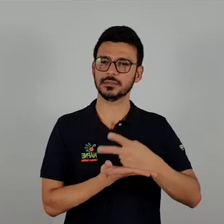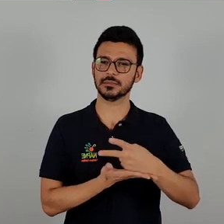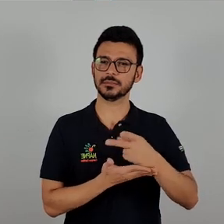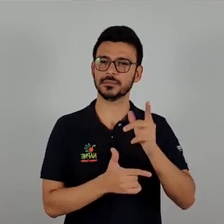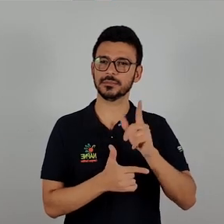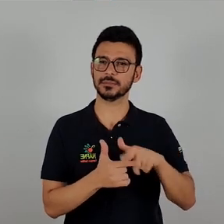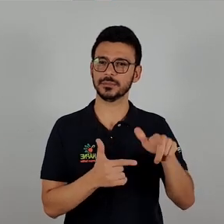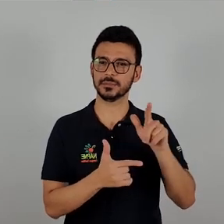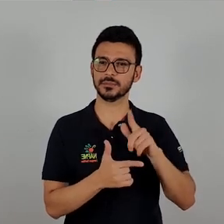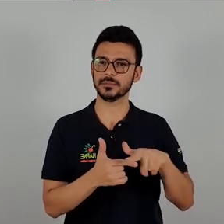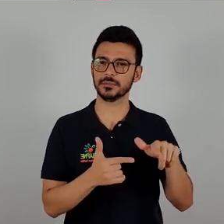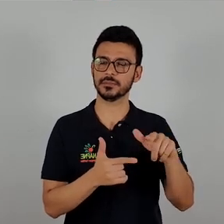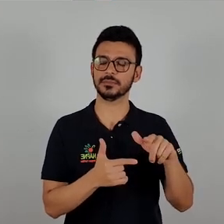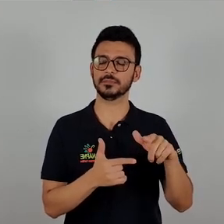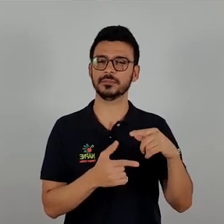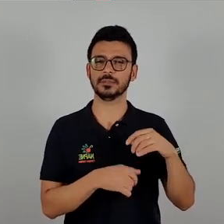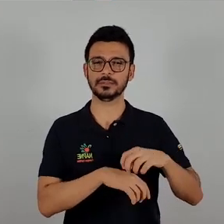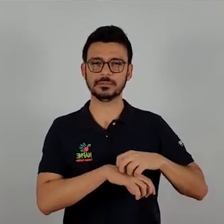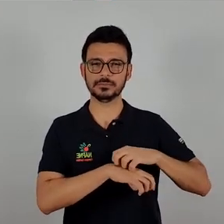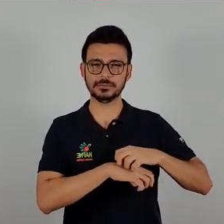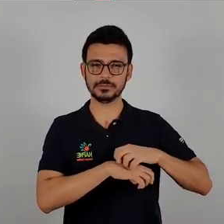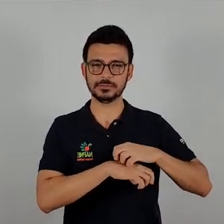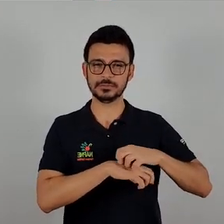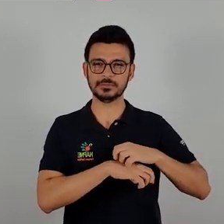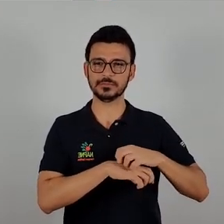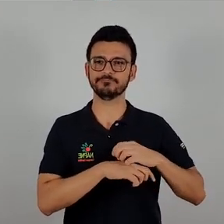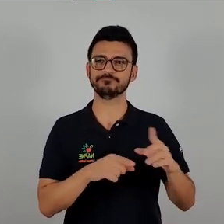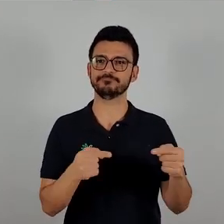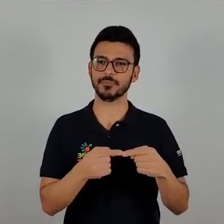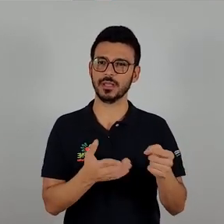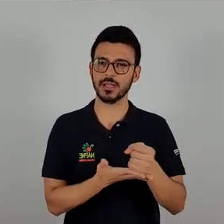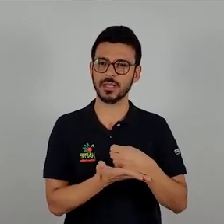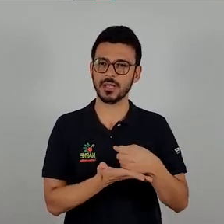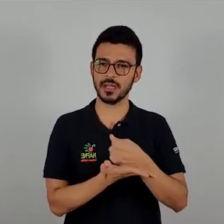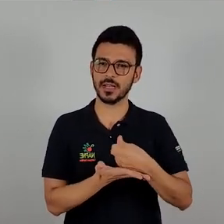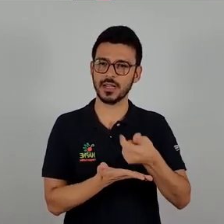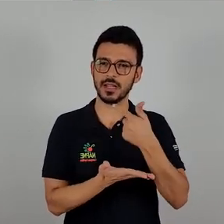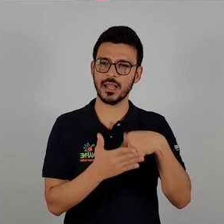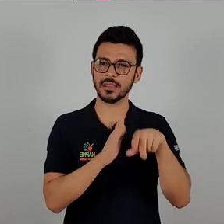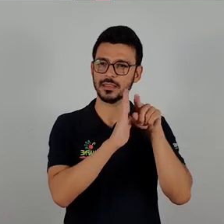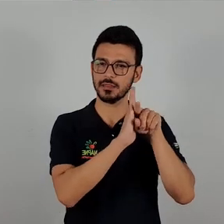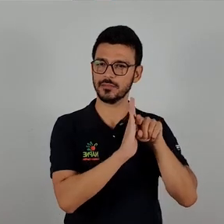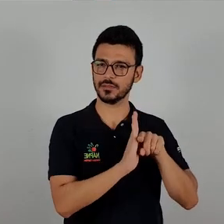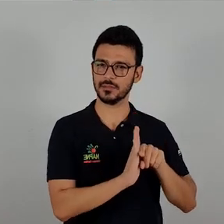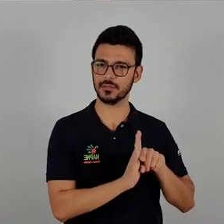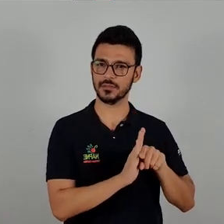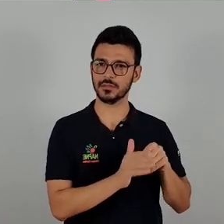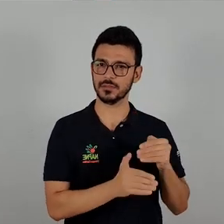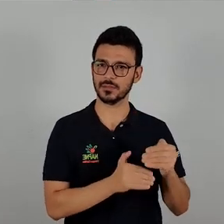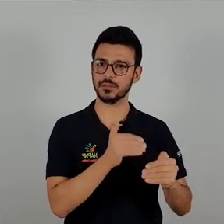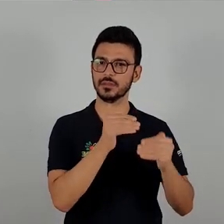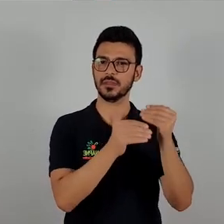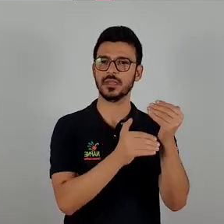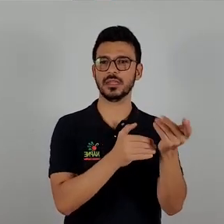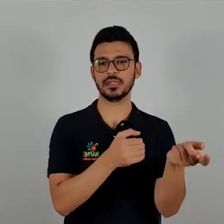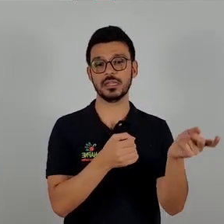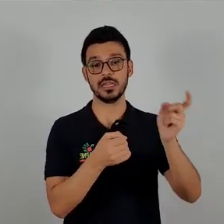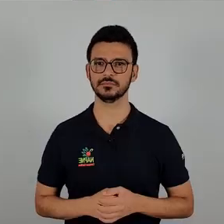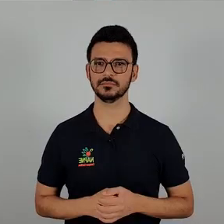Certo? Olha esse...